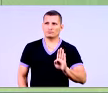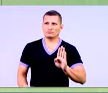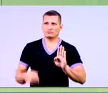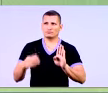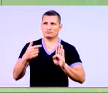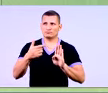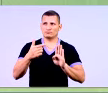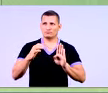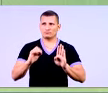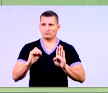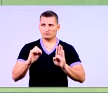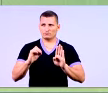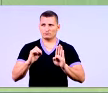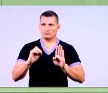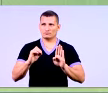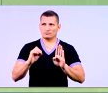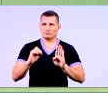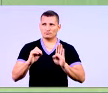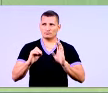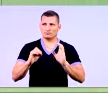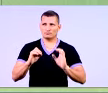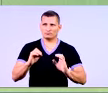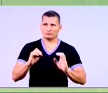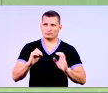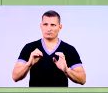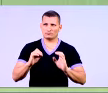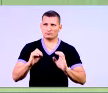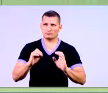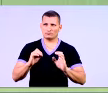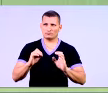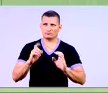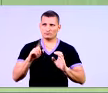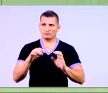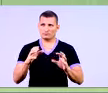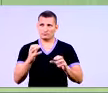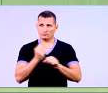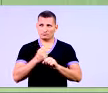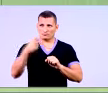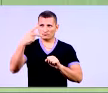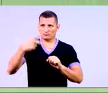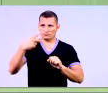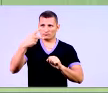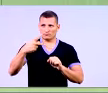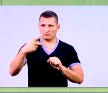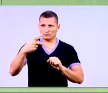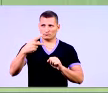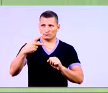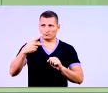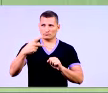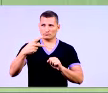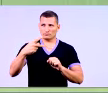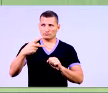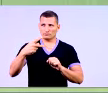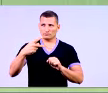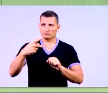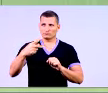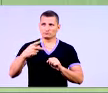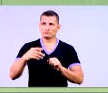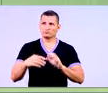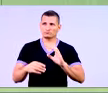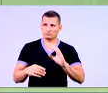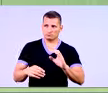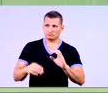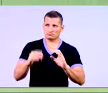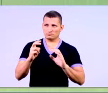b20 você é a soma dos dois portanto ele passa a